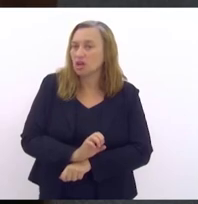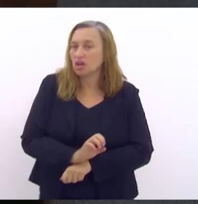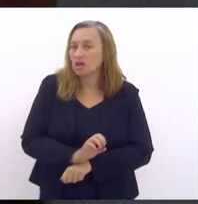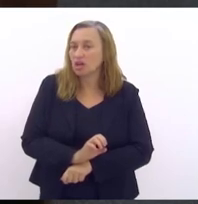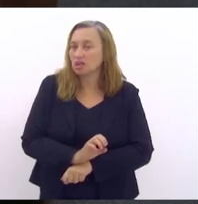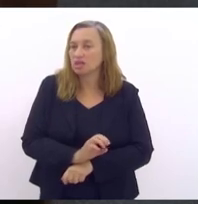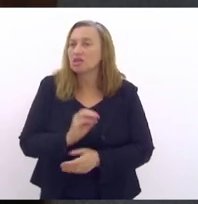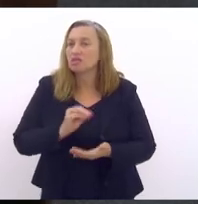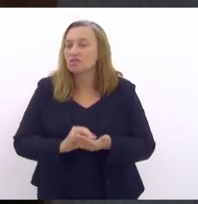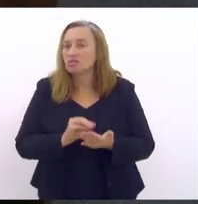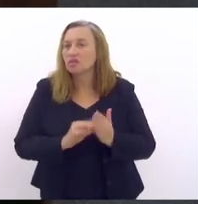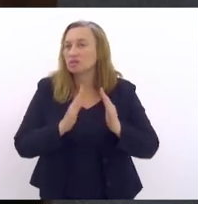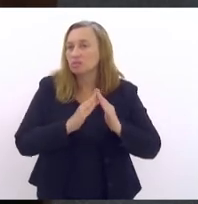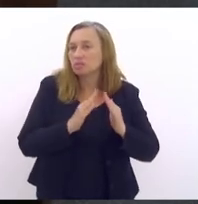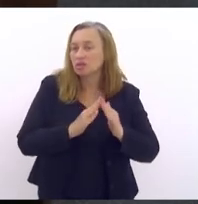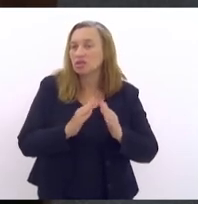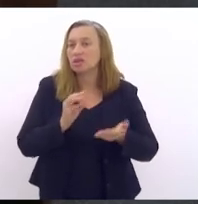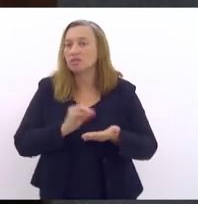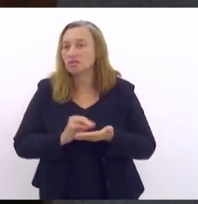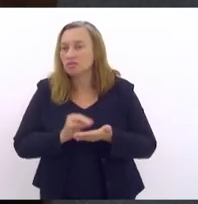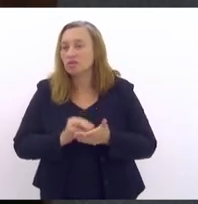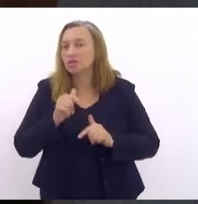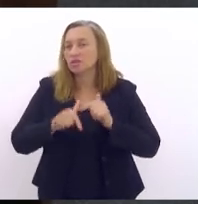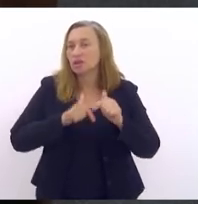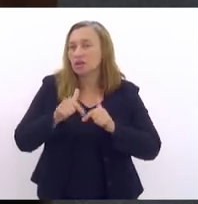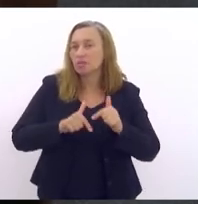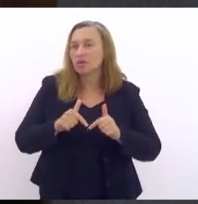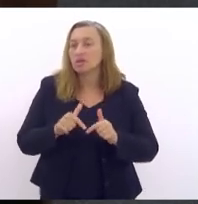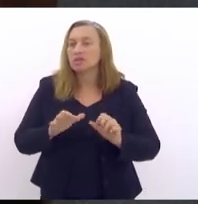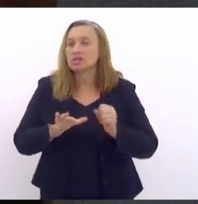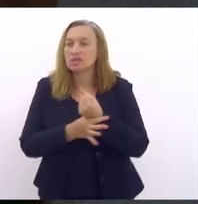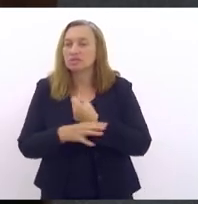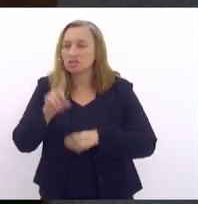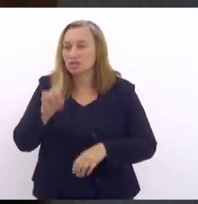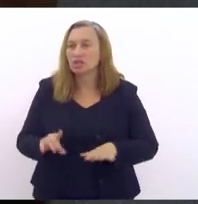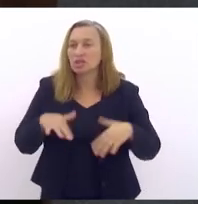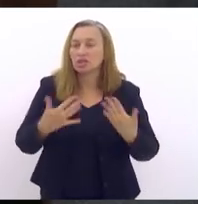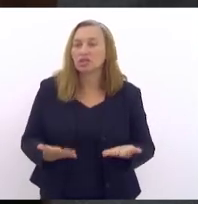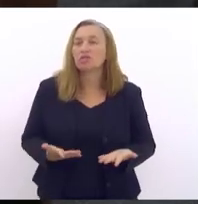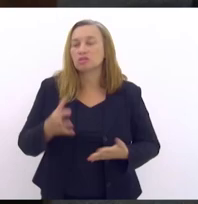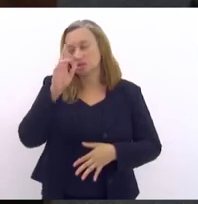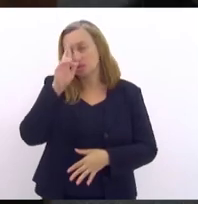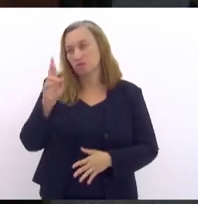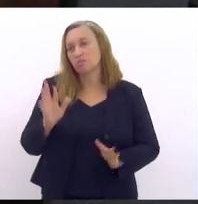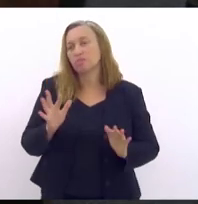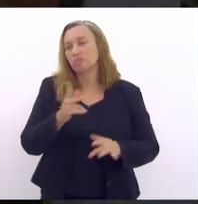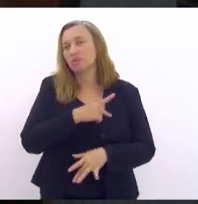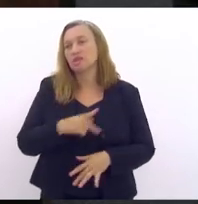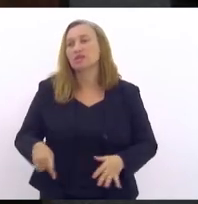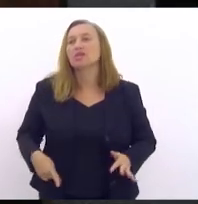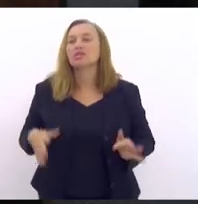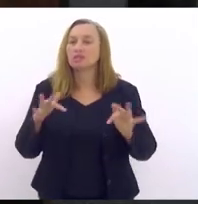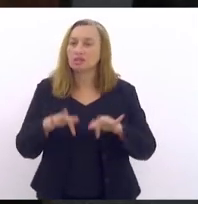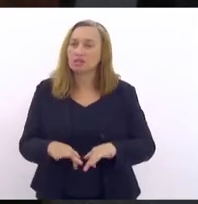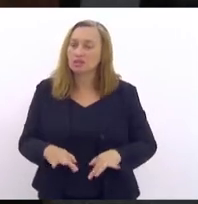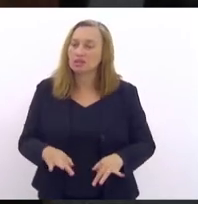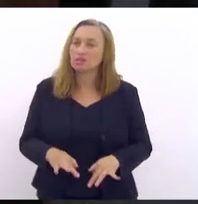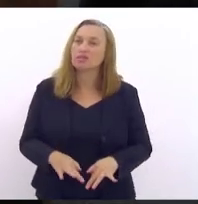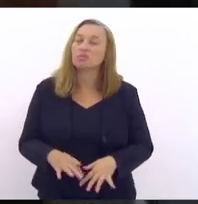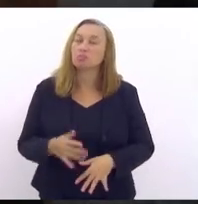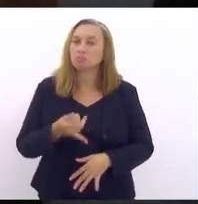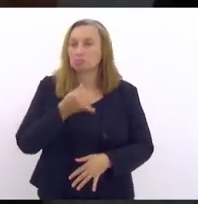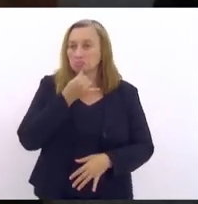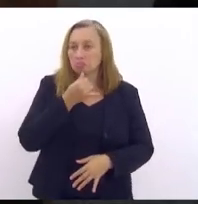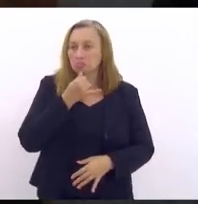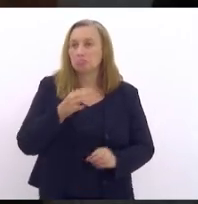de moradia, de empregabilidade, de garantia de direitos. Então, presidente, concluindo, é realmente estarrecedor e